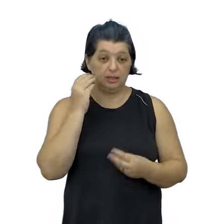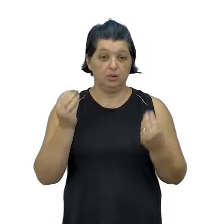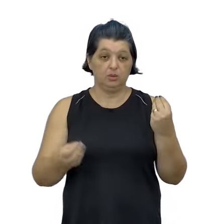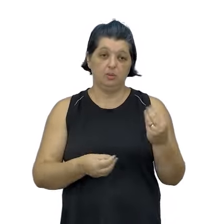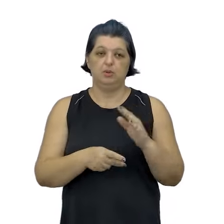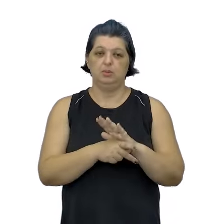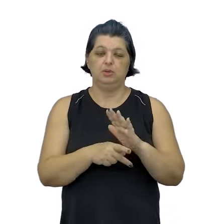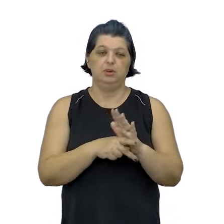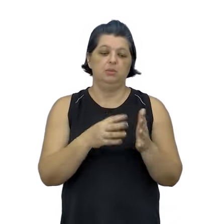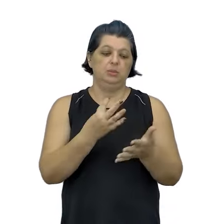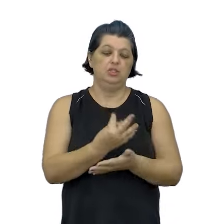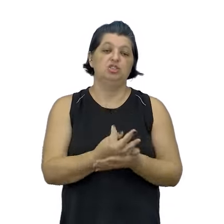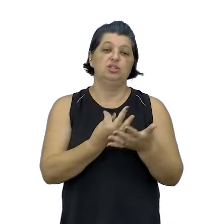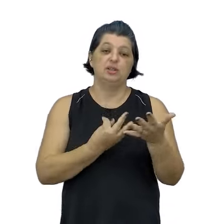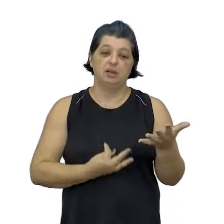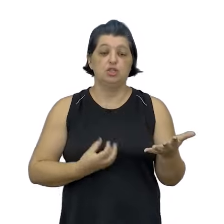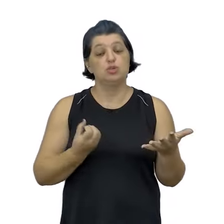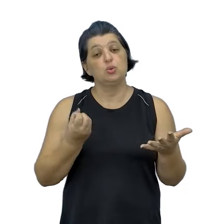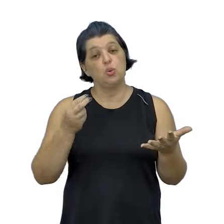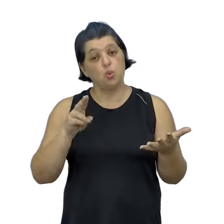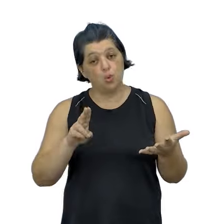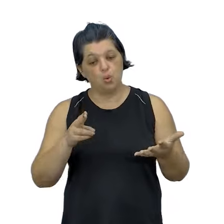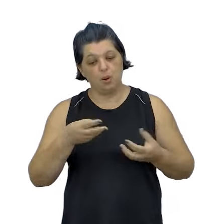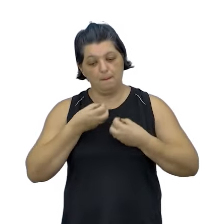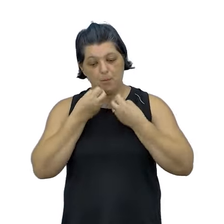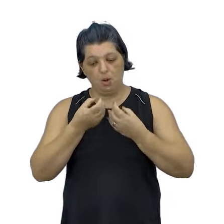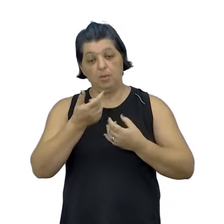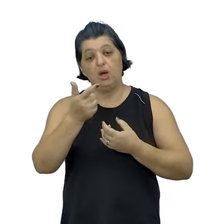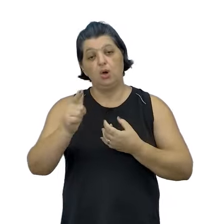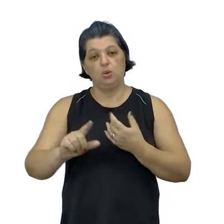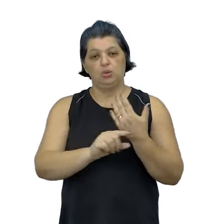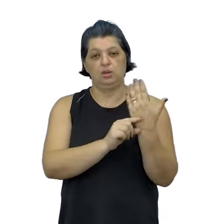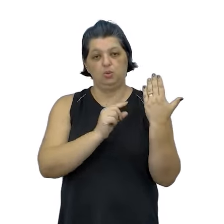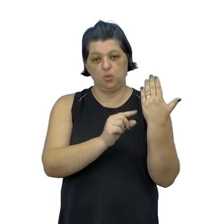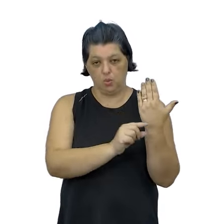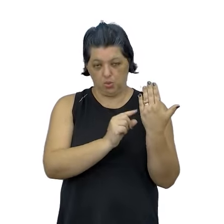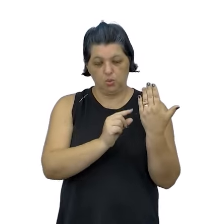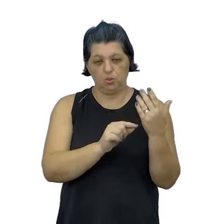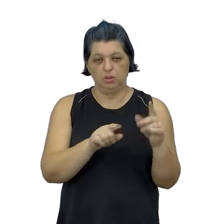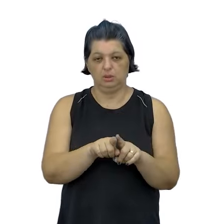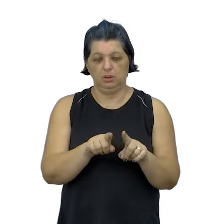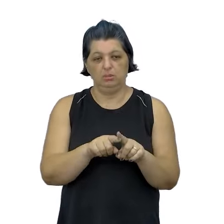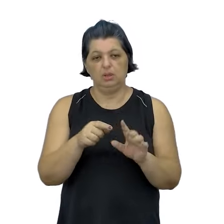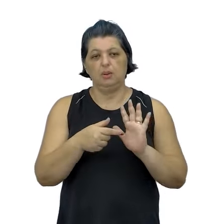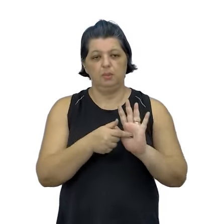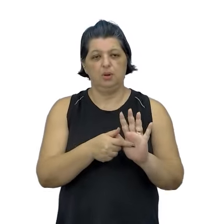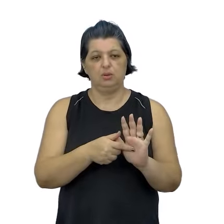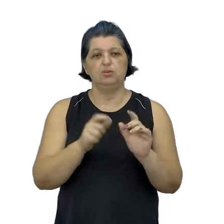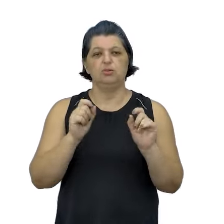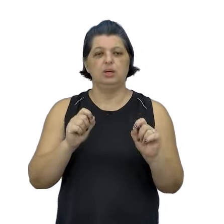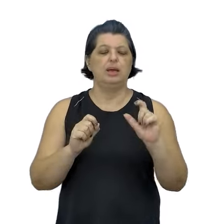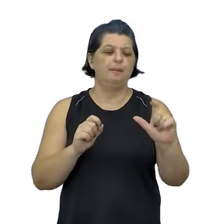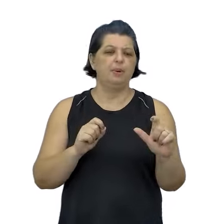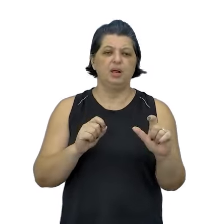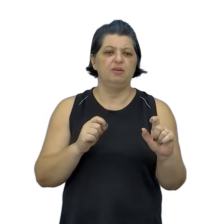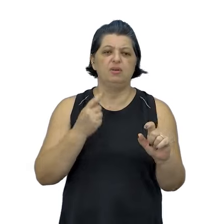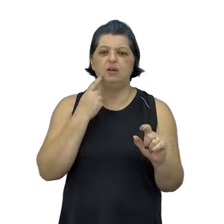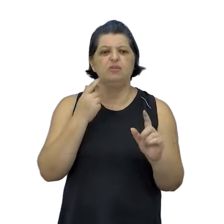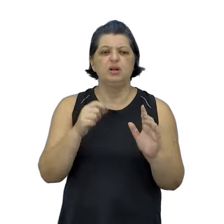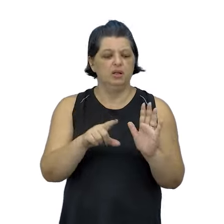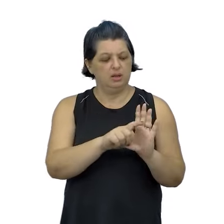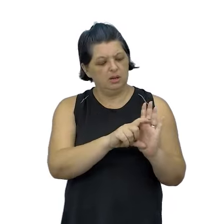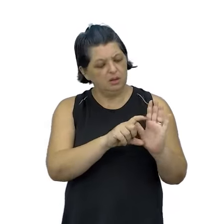de texto ou poemas de outros autores, né? E que no caso aqui a epígrafe ela está pegando da onde?